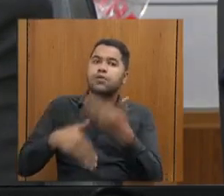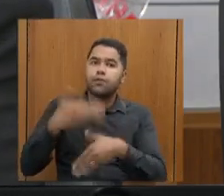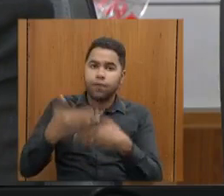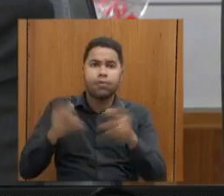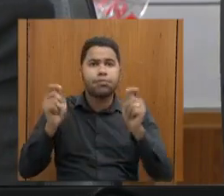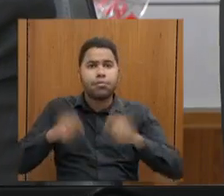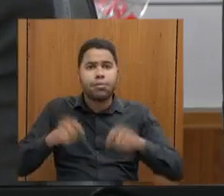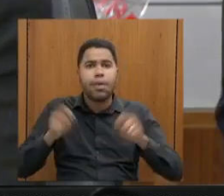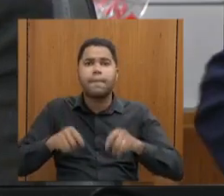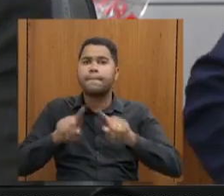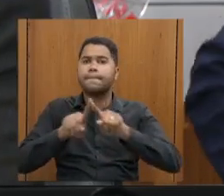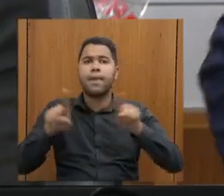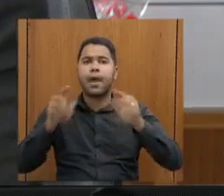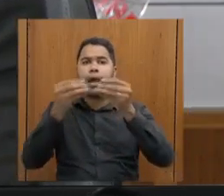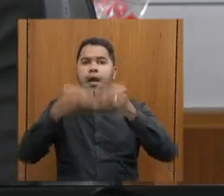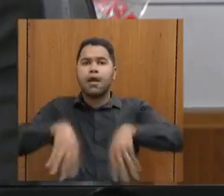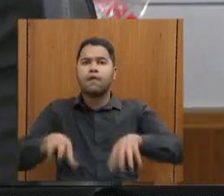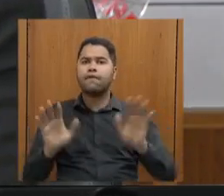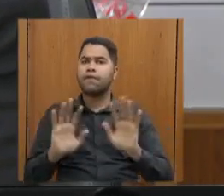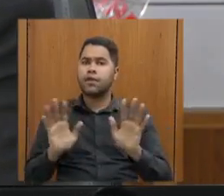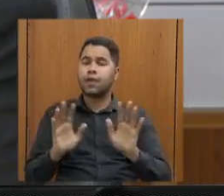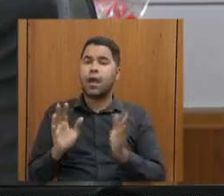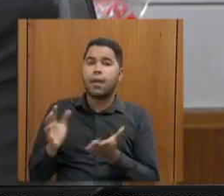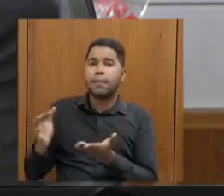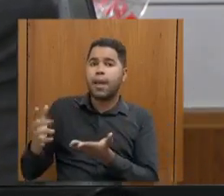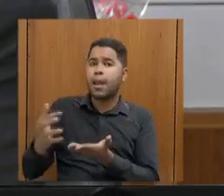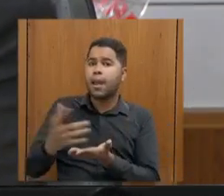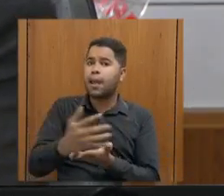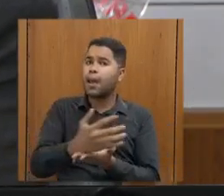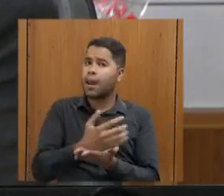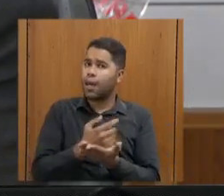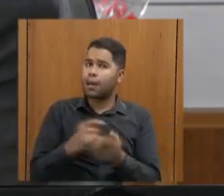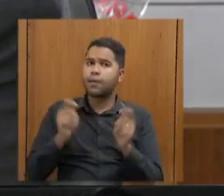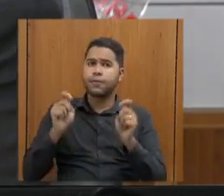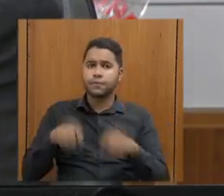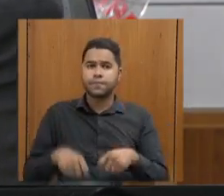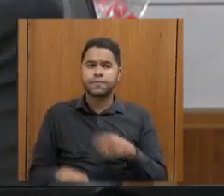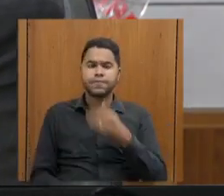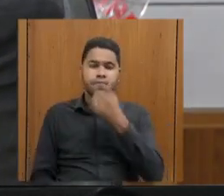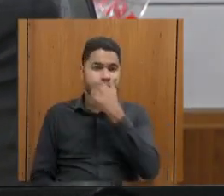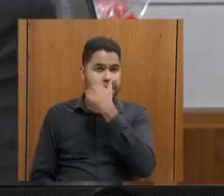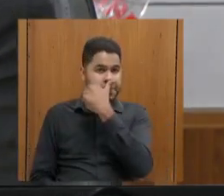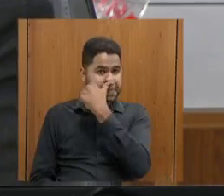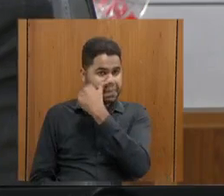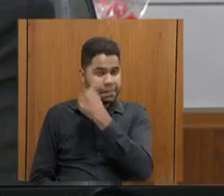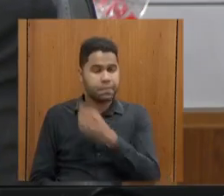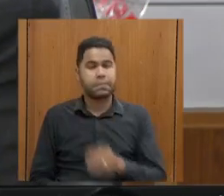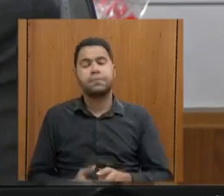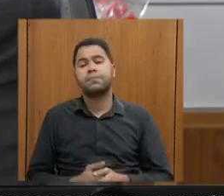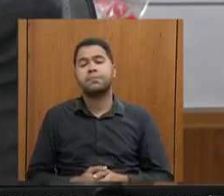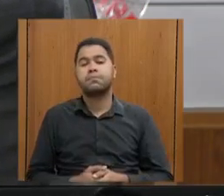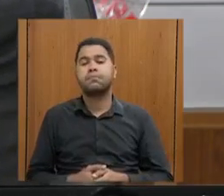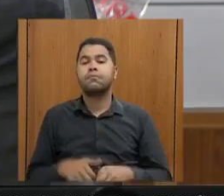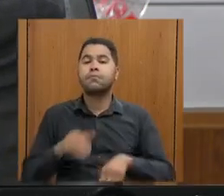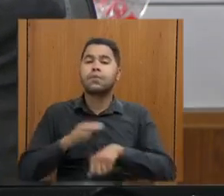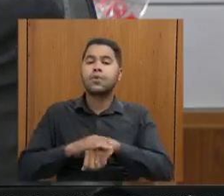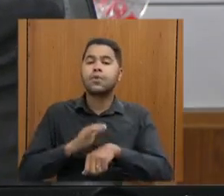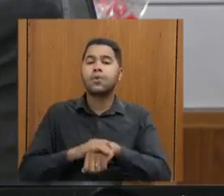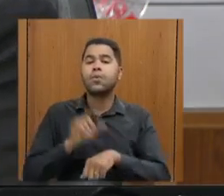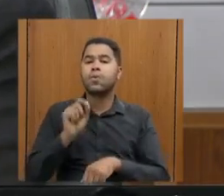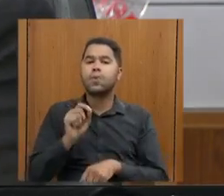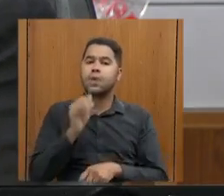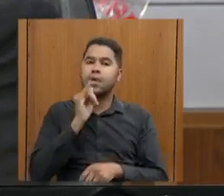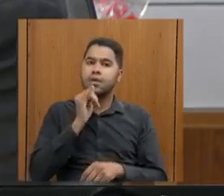afetar é que pode de arrecadação sem afetar a questão do